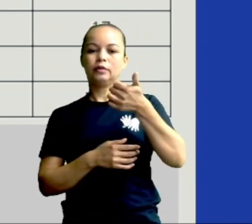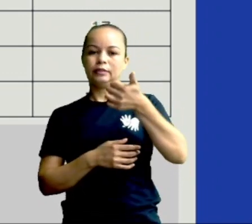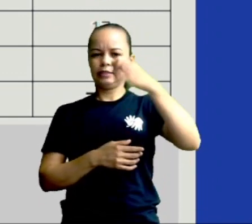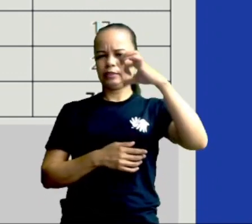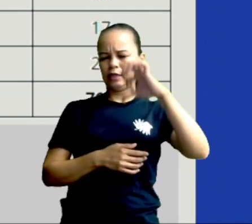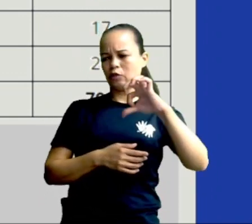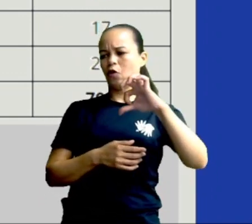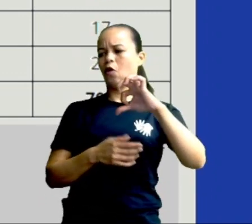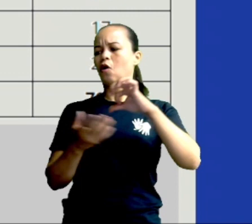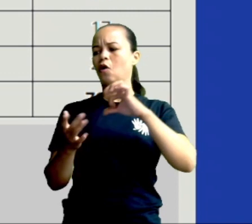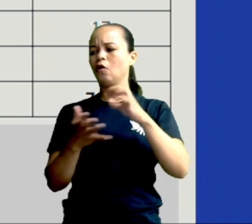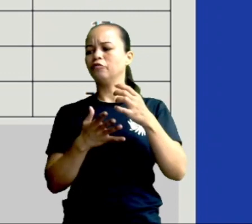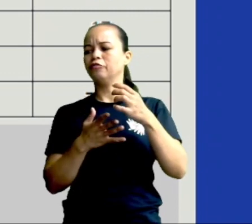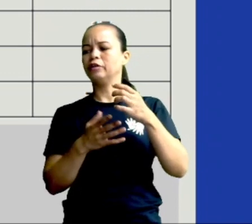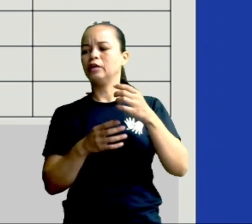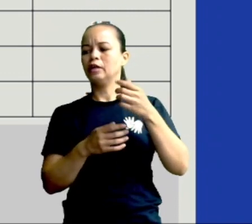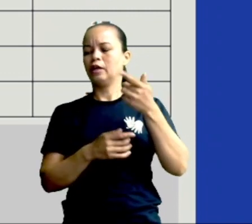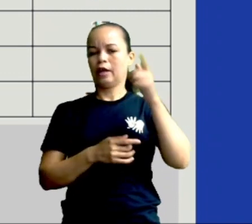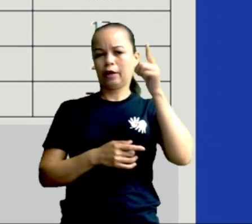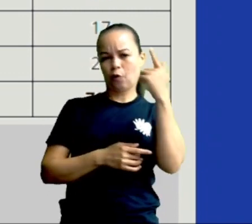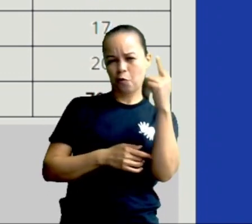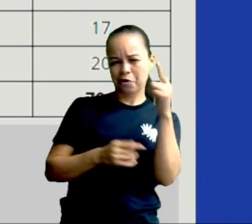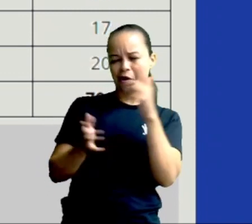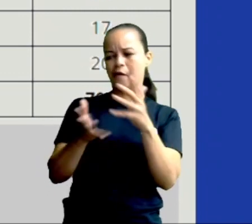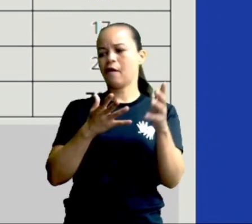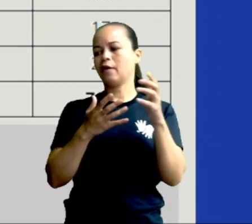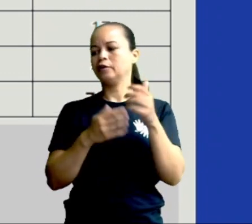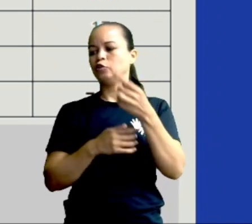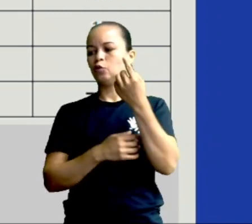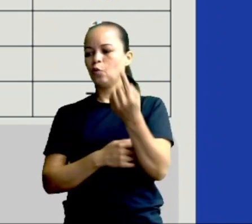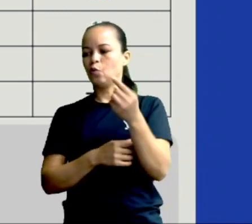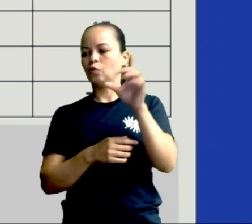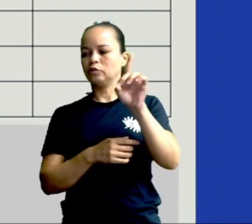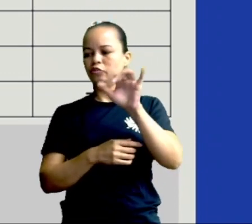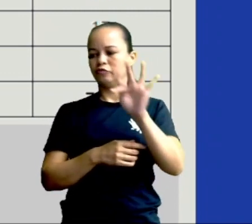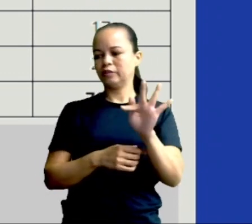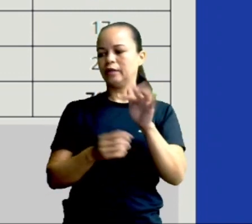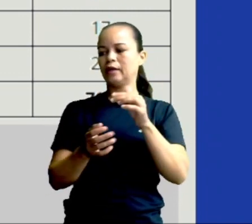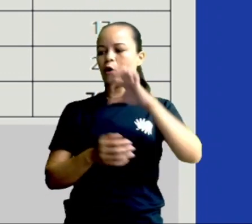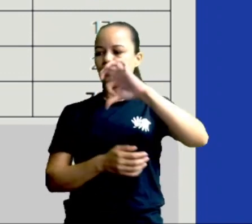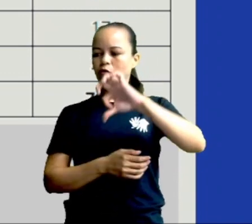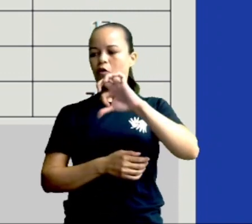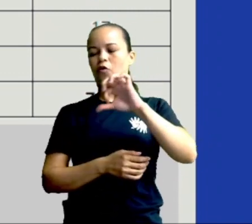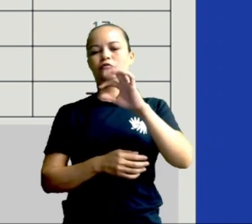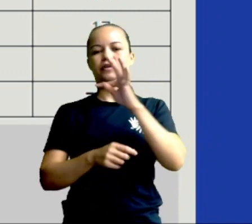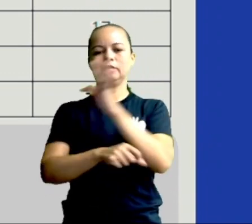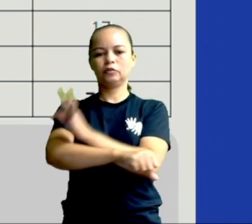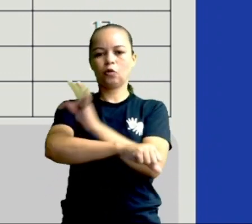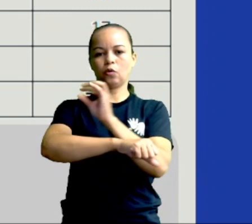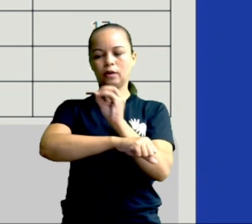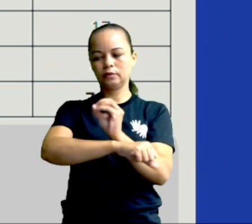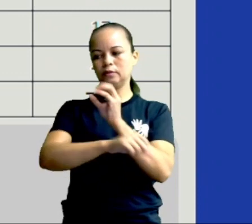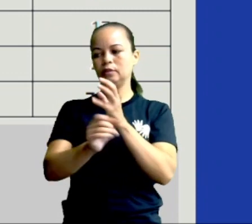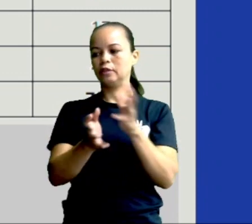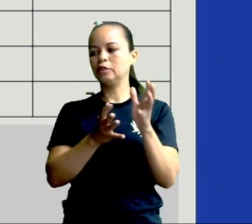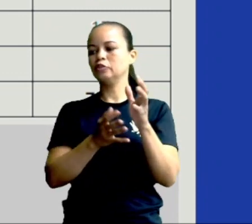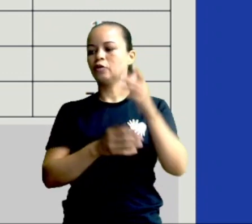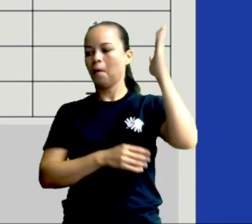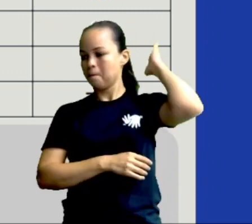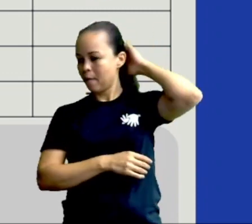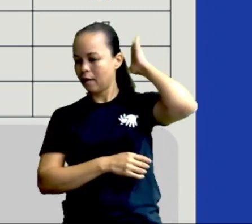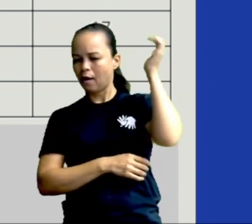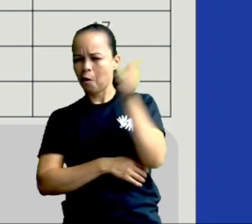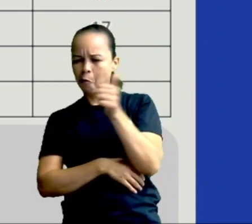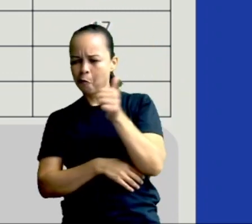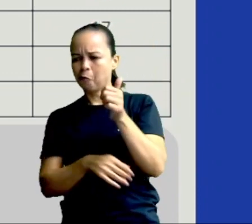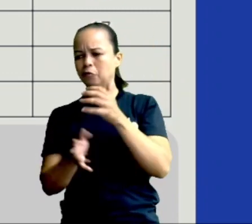Distrito Federal 1, Tocantins 9, Pará 11, Espírito Santo 59, Minas Gerais 173, Rio